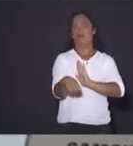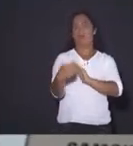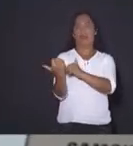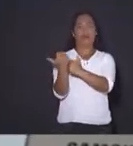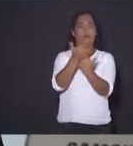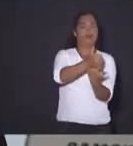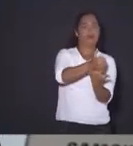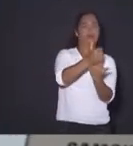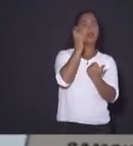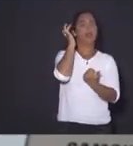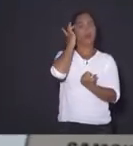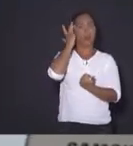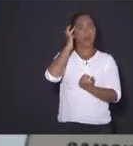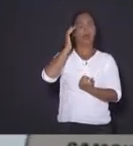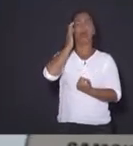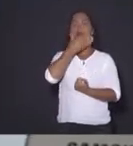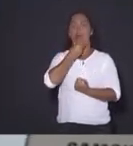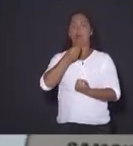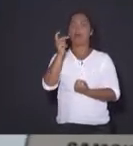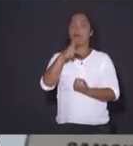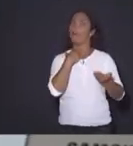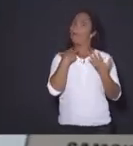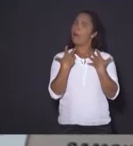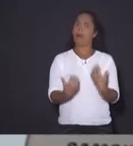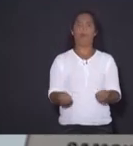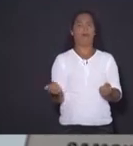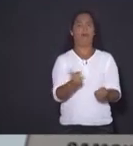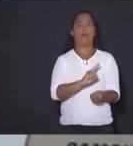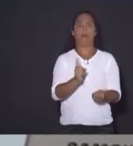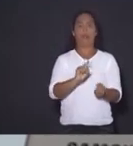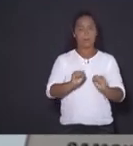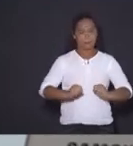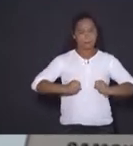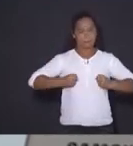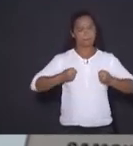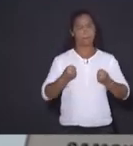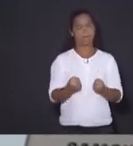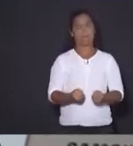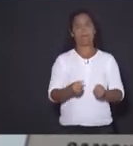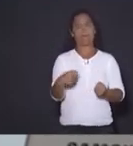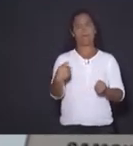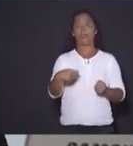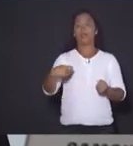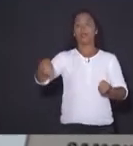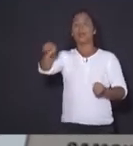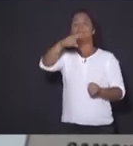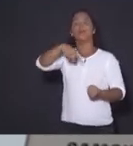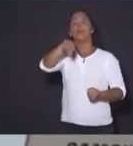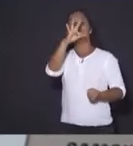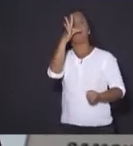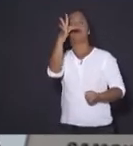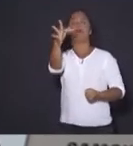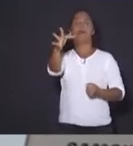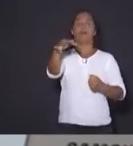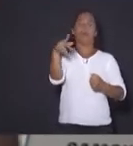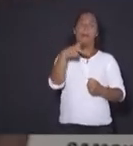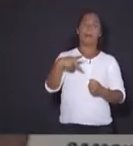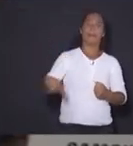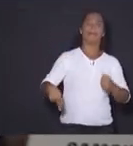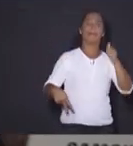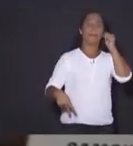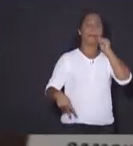ea professora são fundamentais nesse processo por isso né nós é que seremos professores e professoras precisam